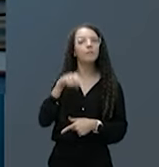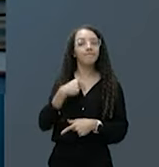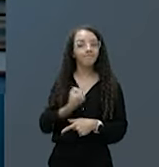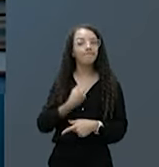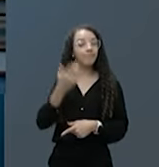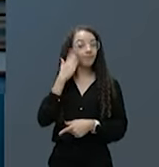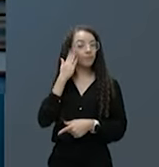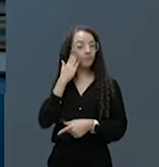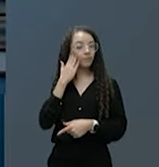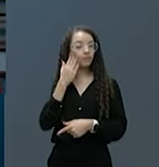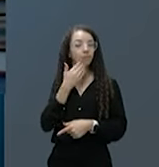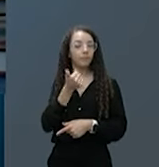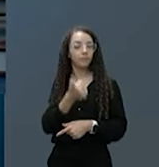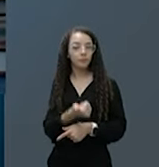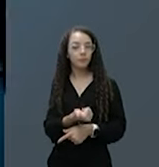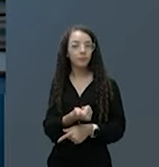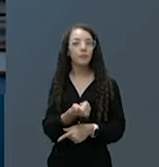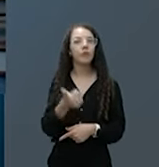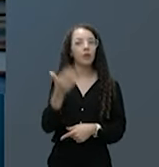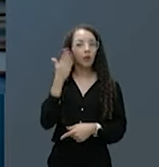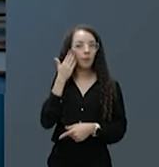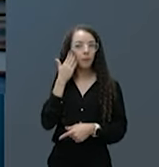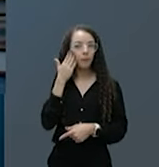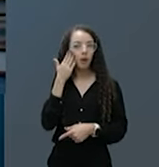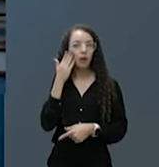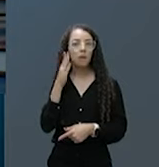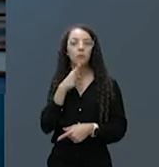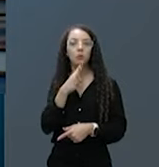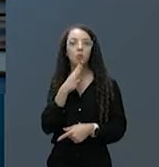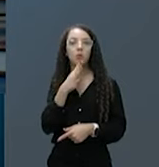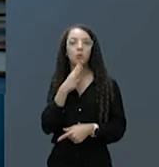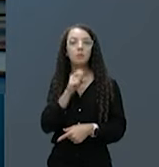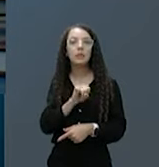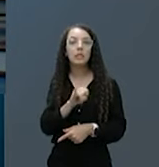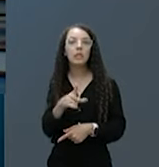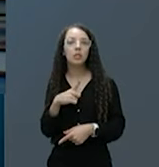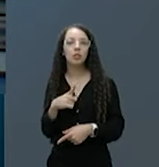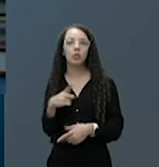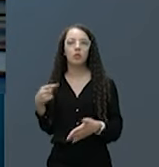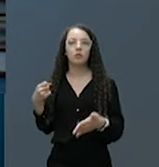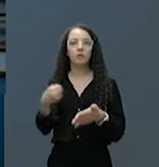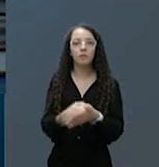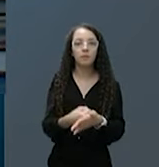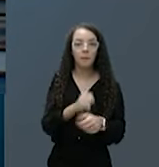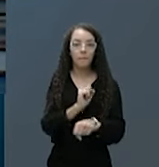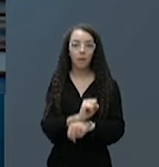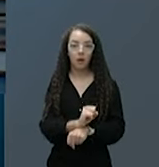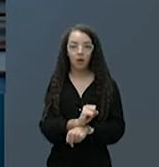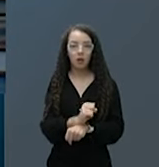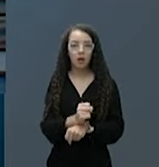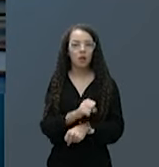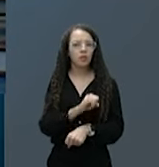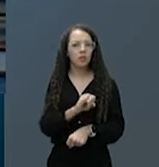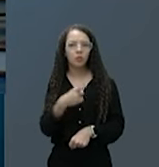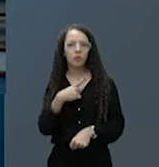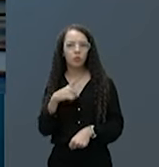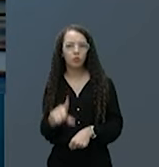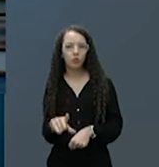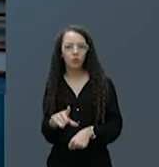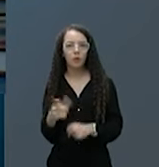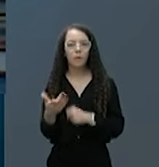se houver a impugnação da decisão monocrática recorrida, sem observar o princípio da